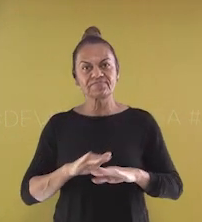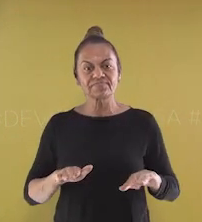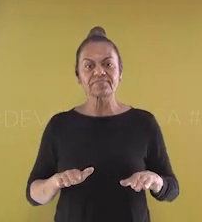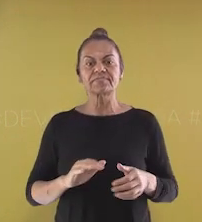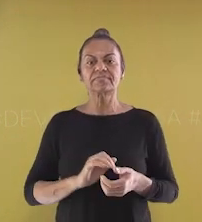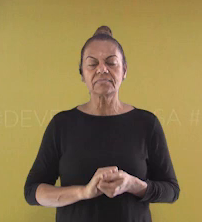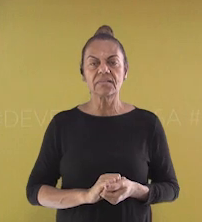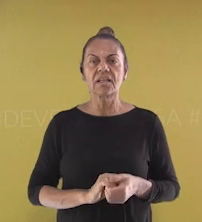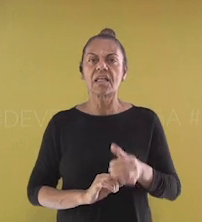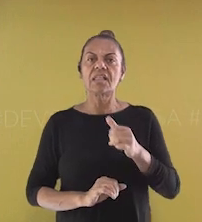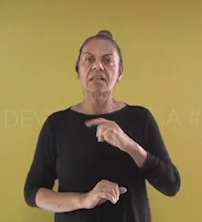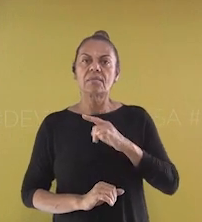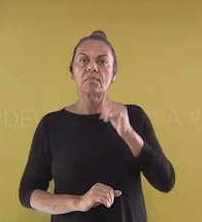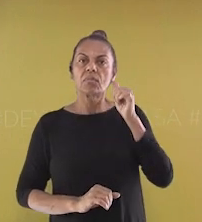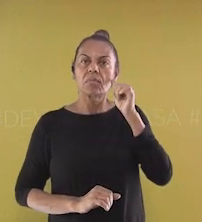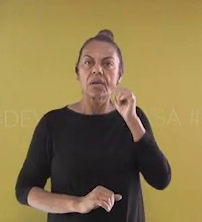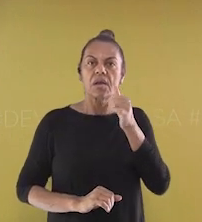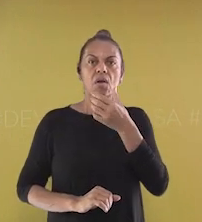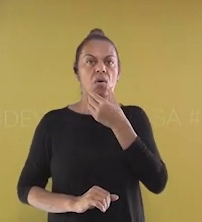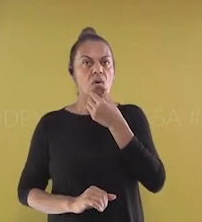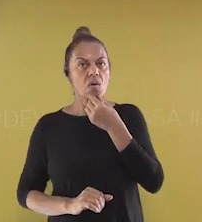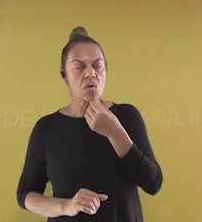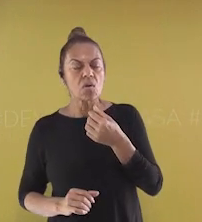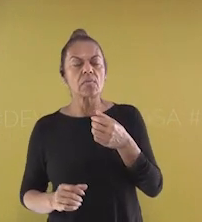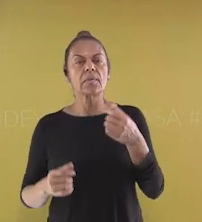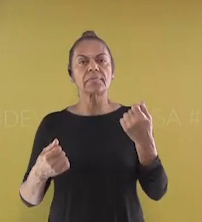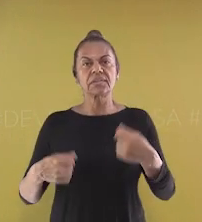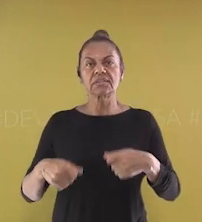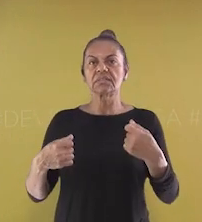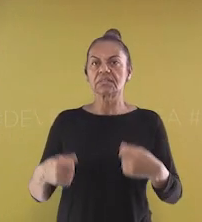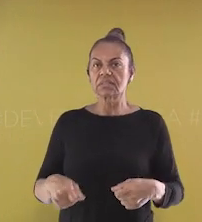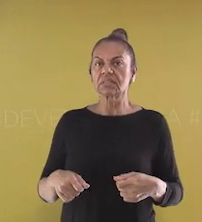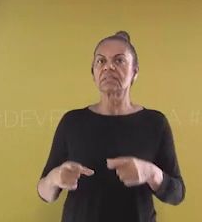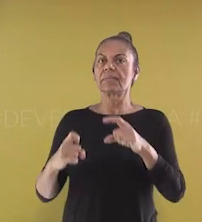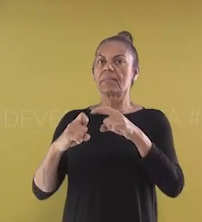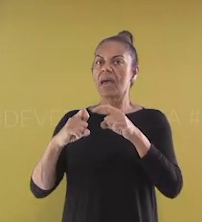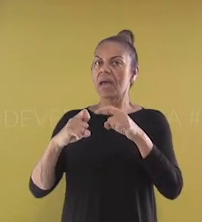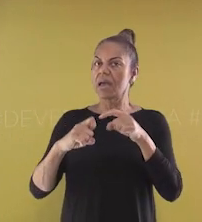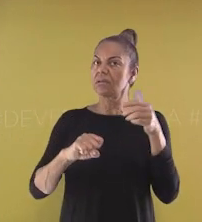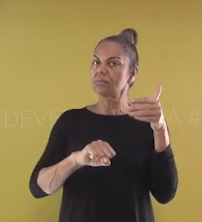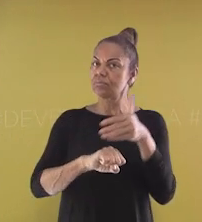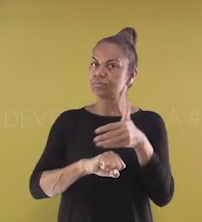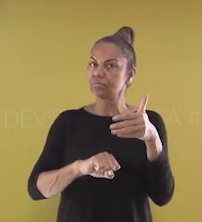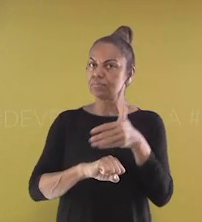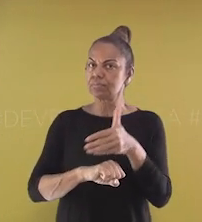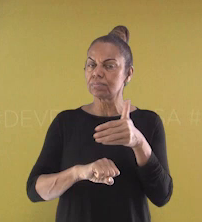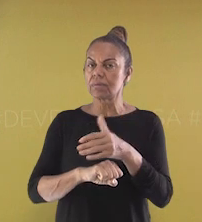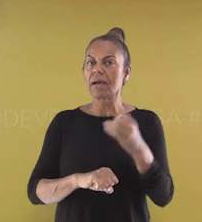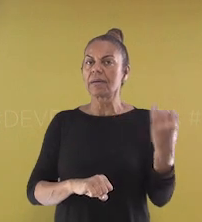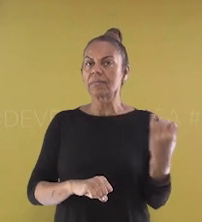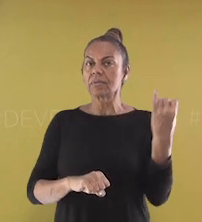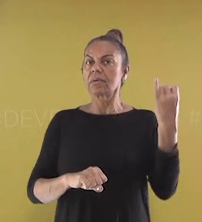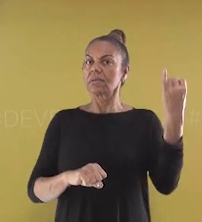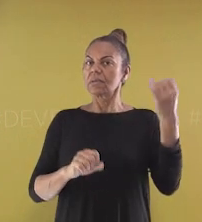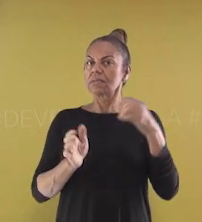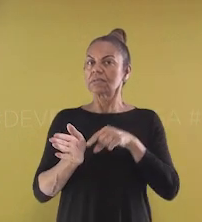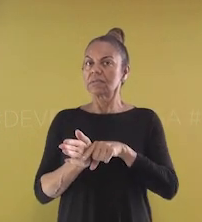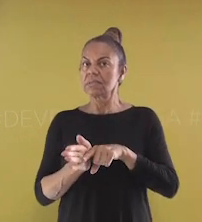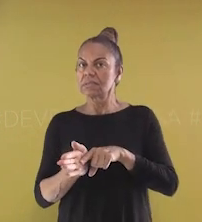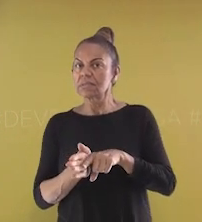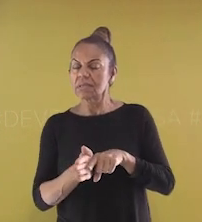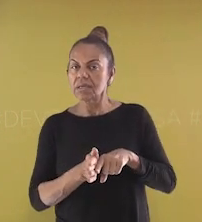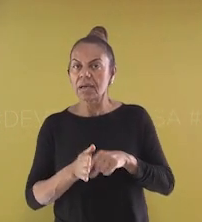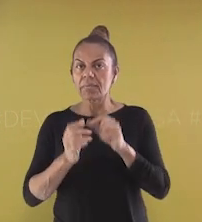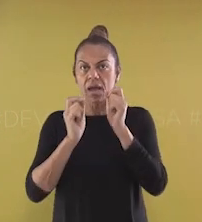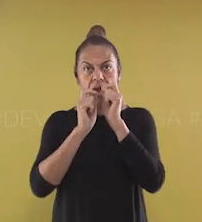incentivar mulheres e homens a procurarem os médicos especialistas periodicamente. a importância de se fazer